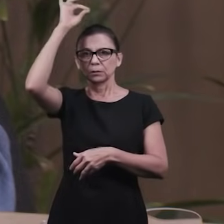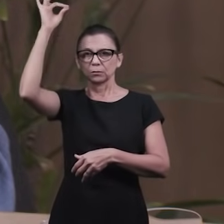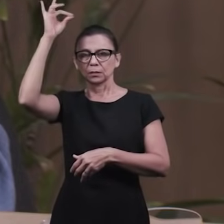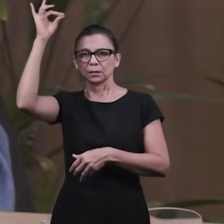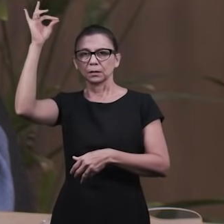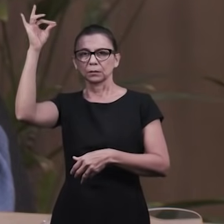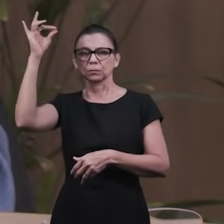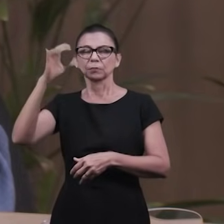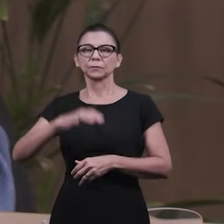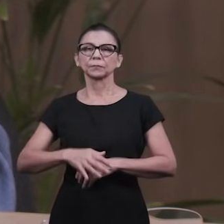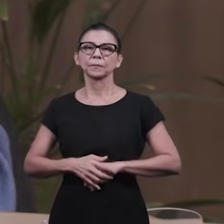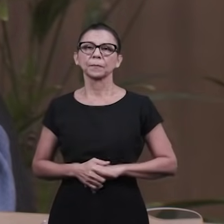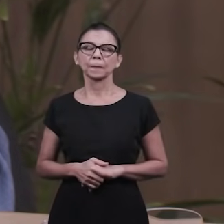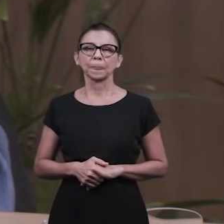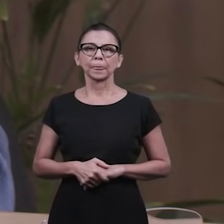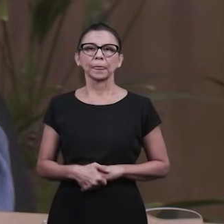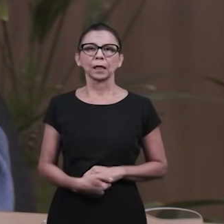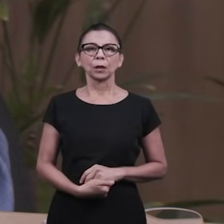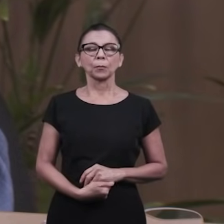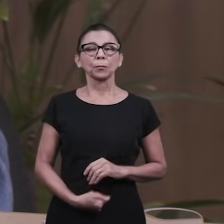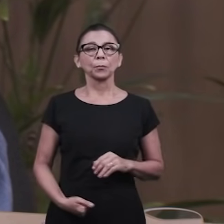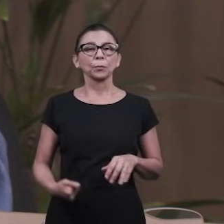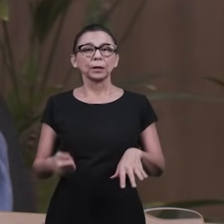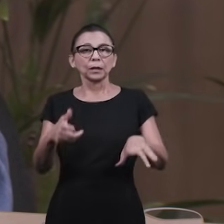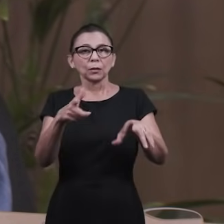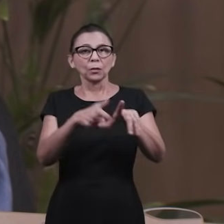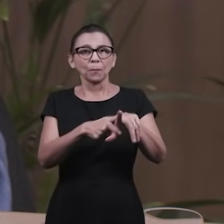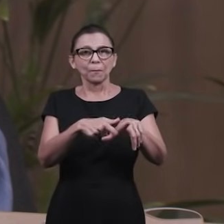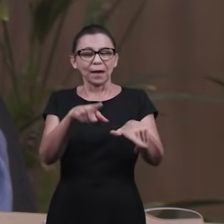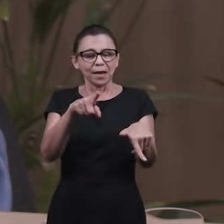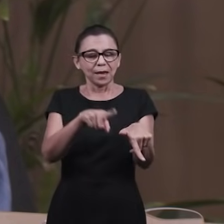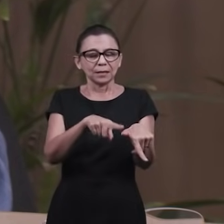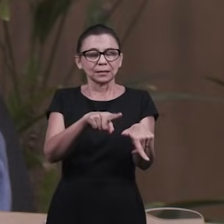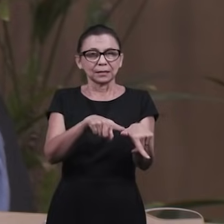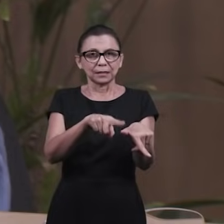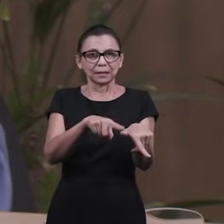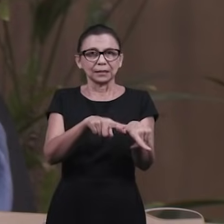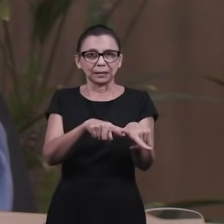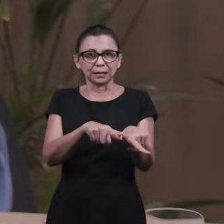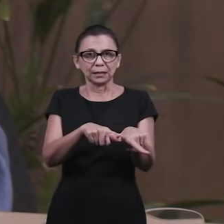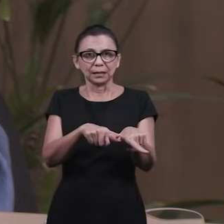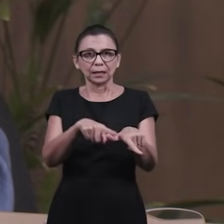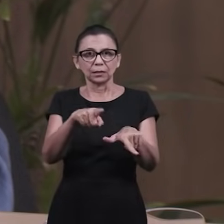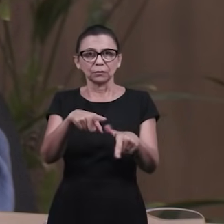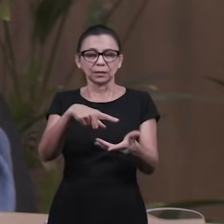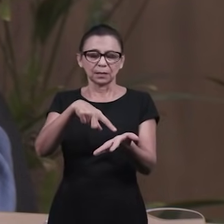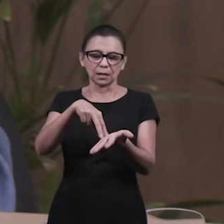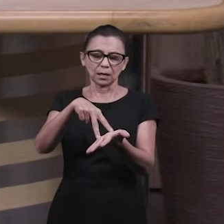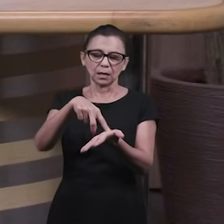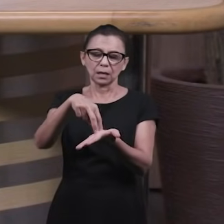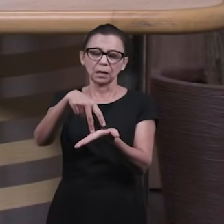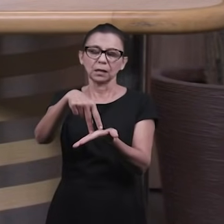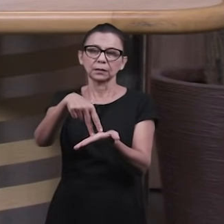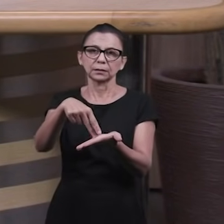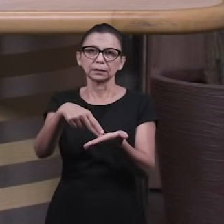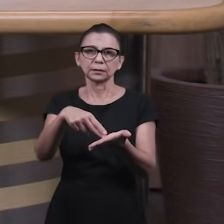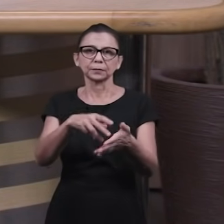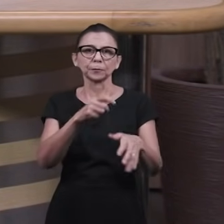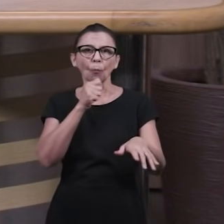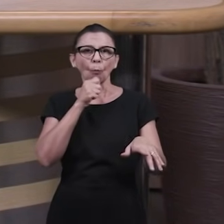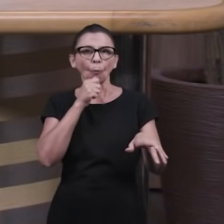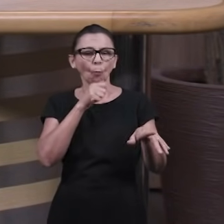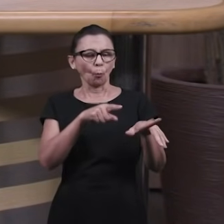maior do pé, o polegar do pé, ou o hálux, é o dedo que dá a base para você mudar o passo. Se você não tiver esse dedo, você